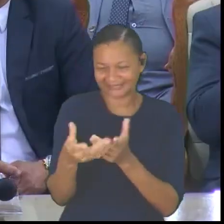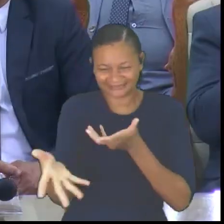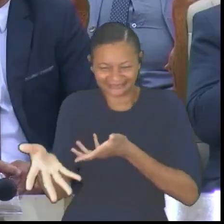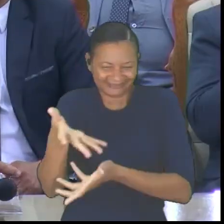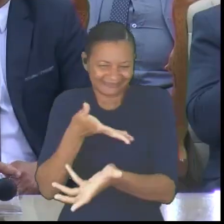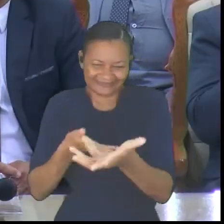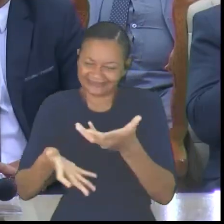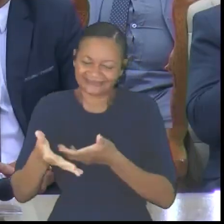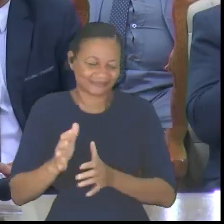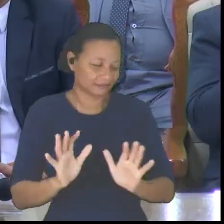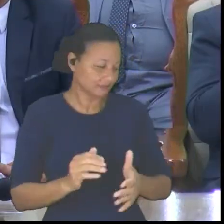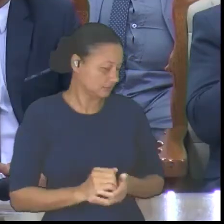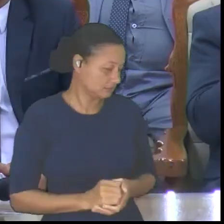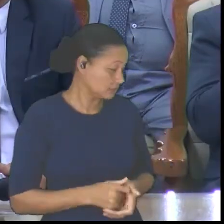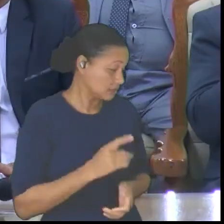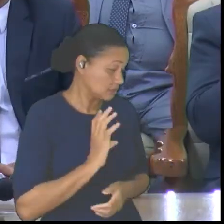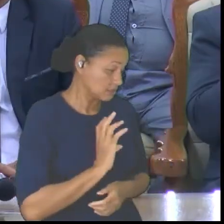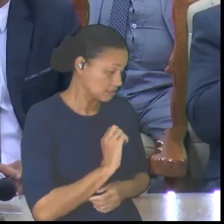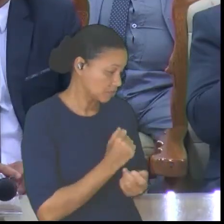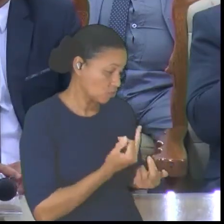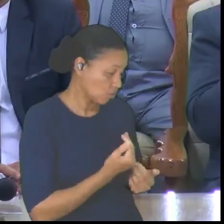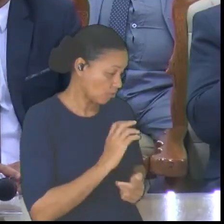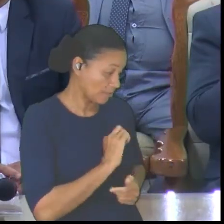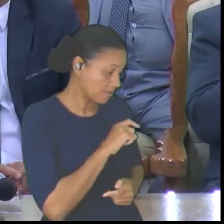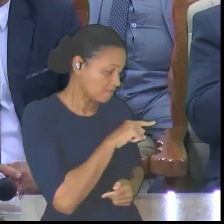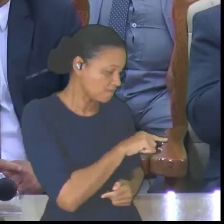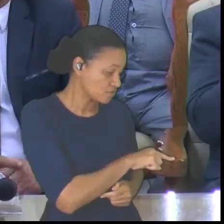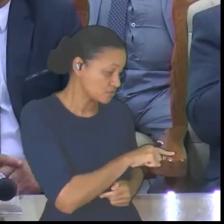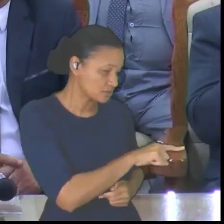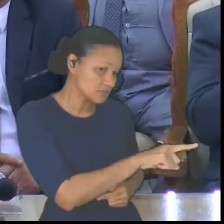Ele está dizendo, ame como eu amei vocês.